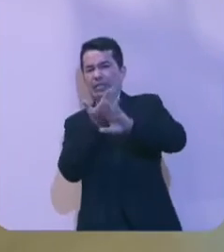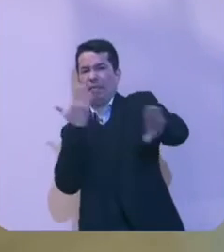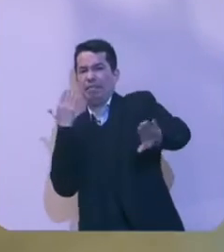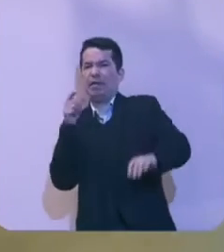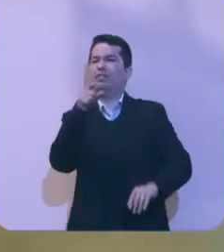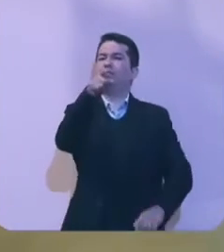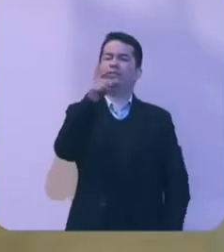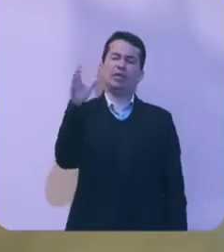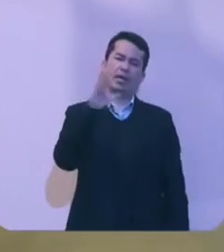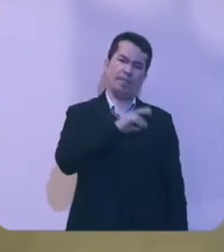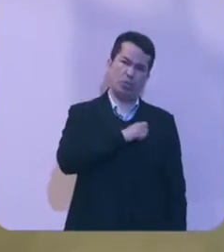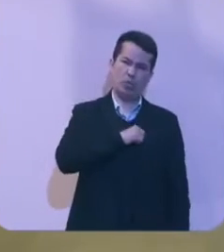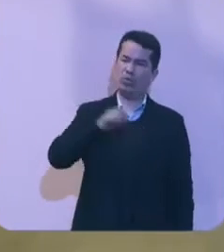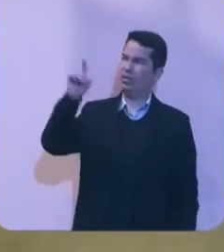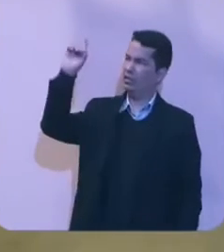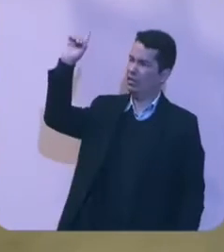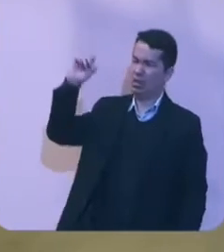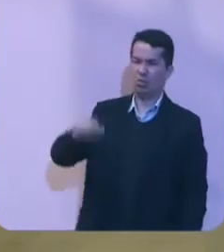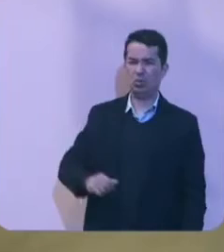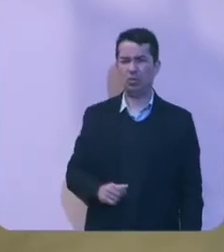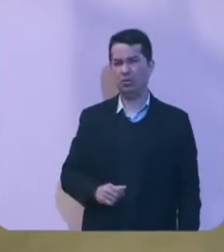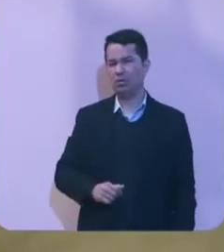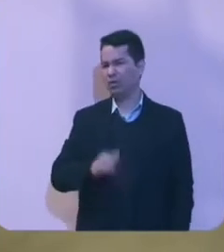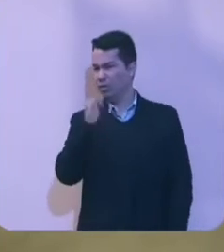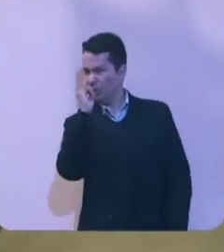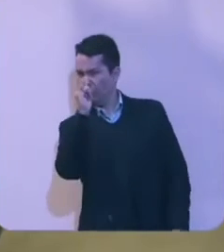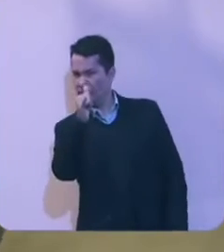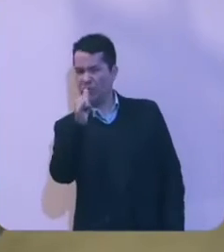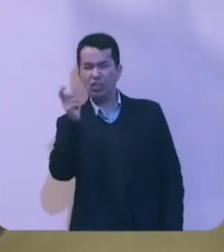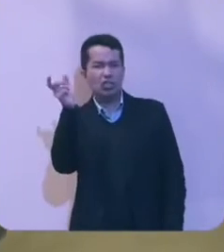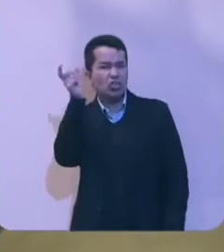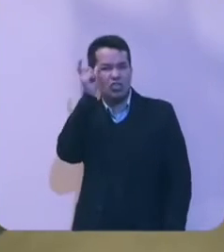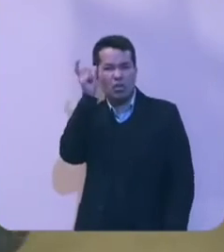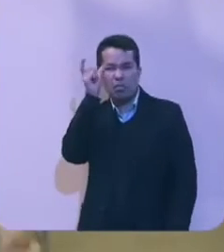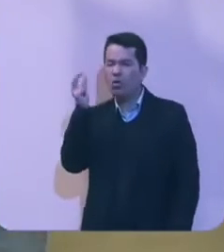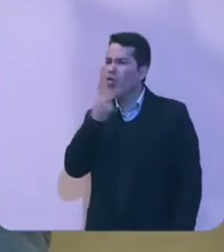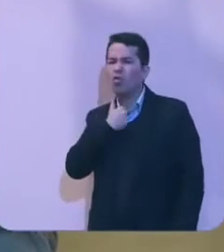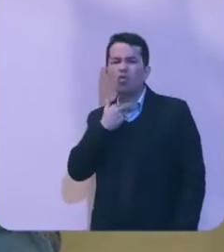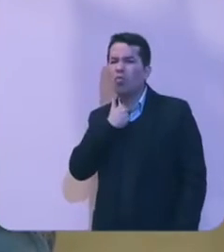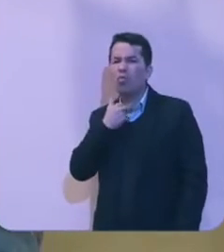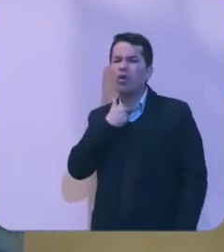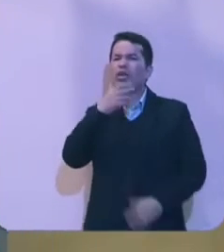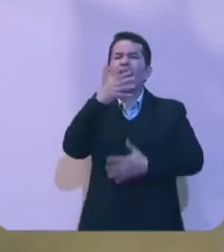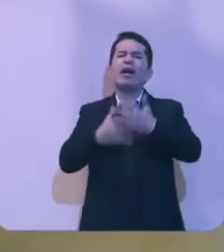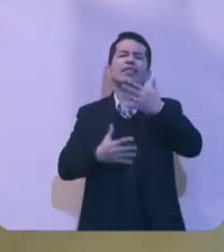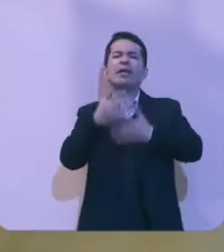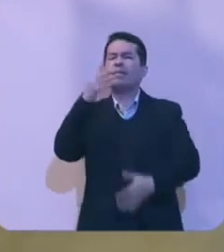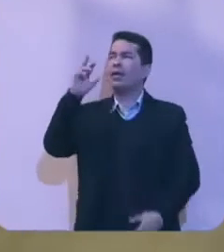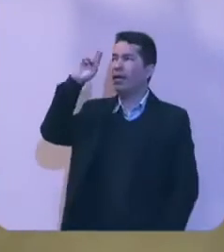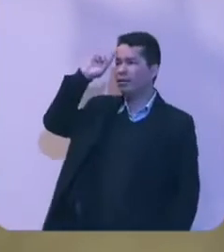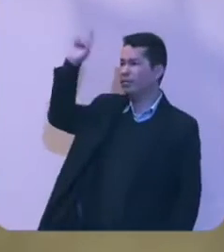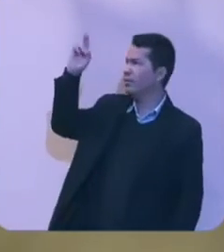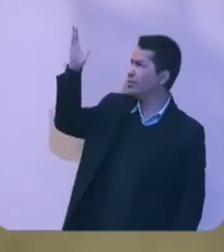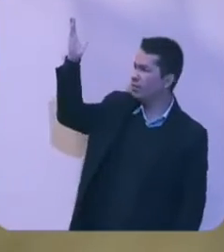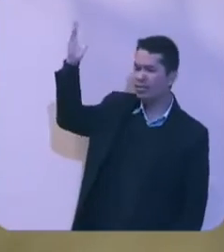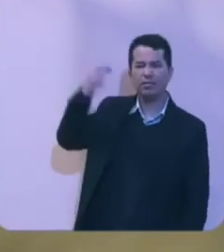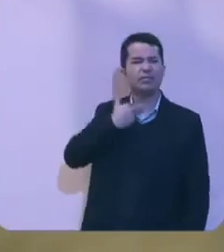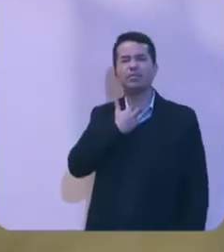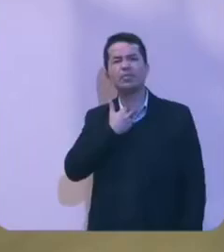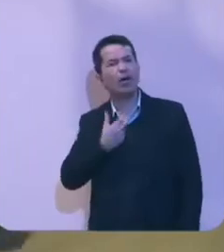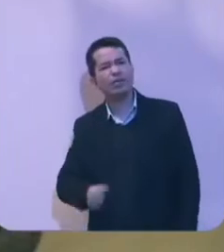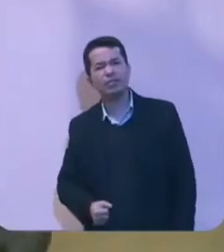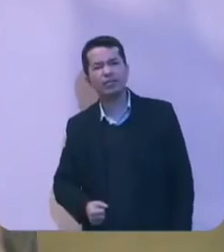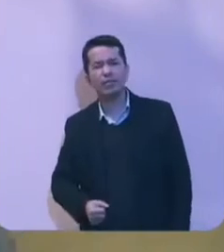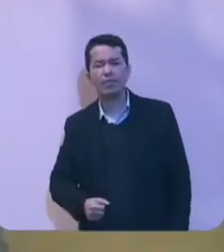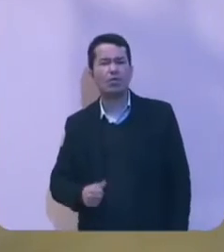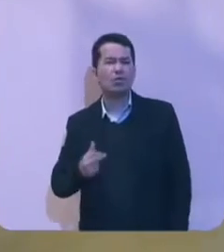o inimigo não pode impedir o Senhor de derramar graça amorosa na tua vida. Não tem